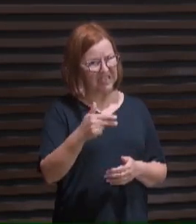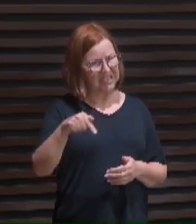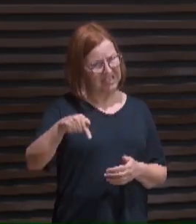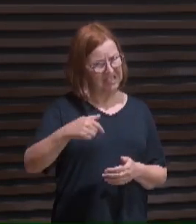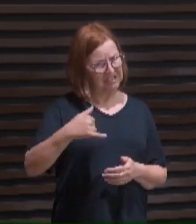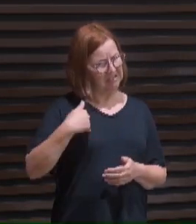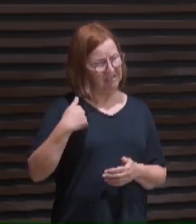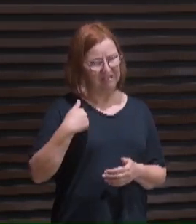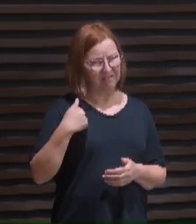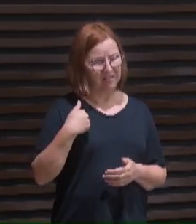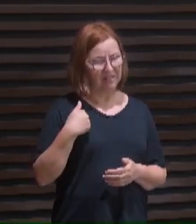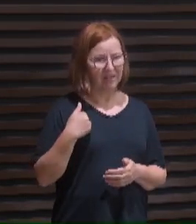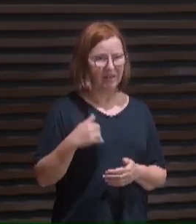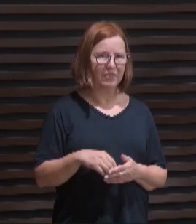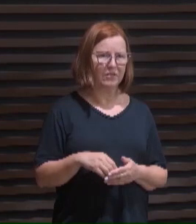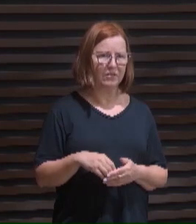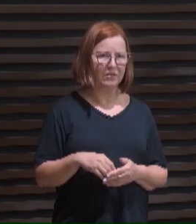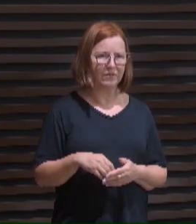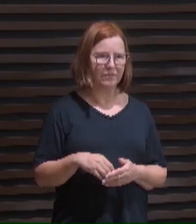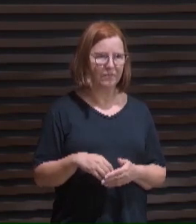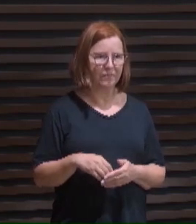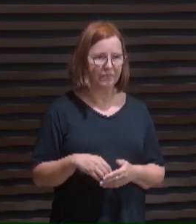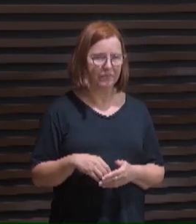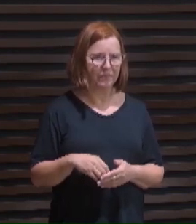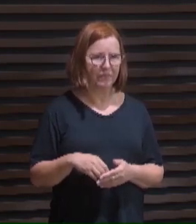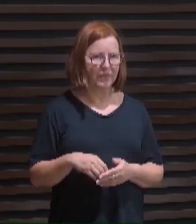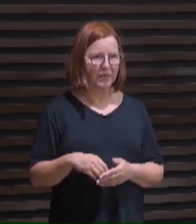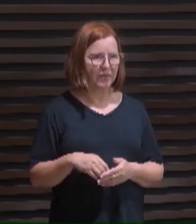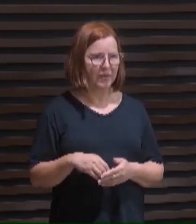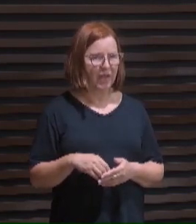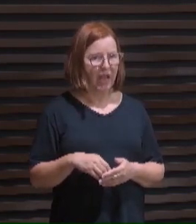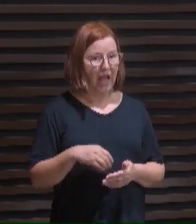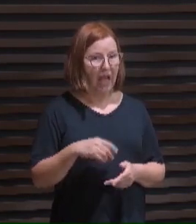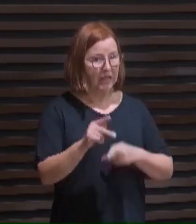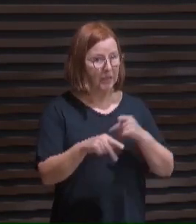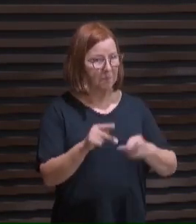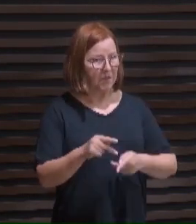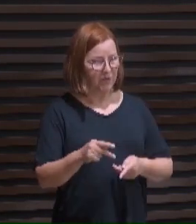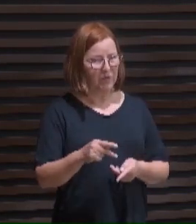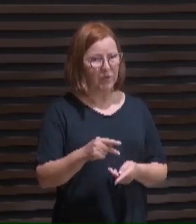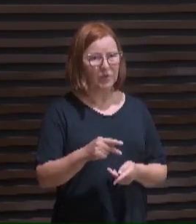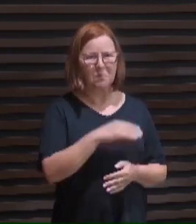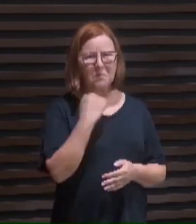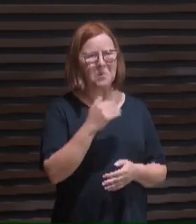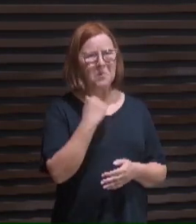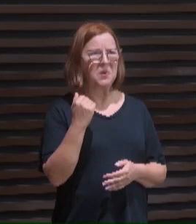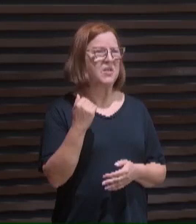Até o ano 1000 a média de vida era 20 anos. Pessoas viviam muito pouco, morriam, muita doença,